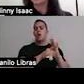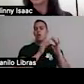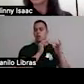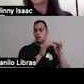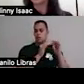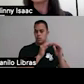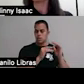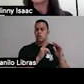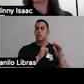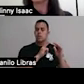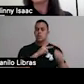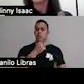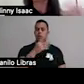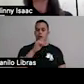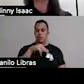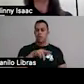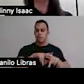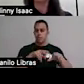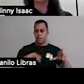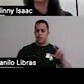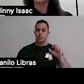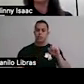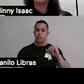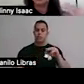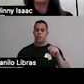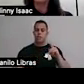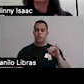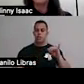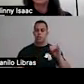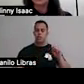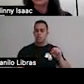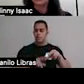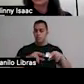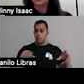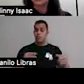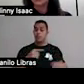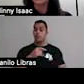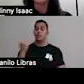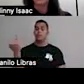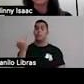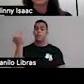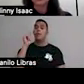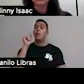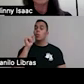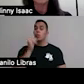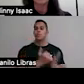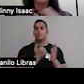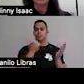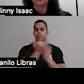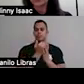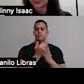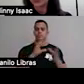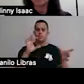a expressão de várias proteínas sinápticas que vão ser importantes, portanto, para manter, né, um enriquecimento nessa sinapse e